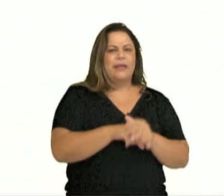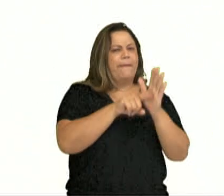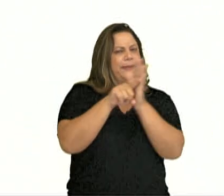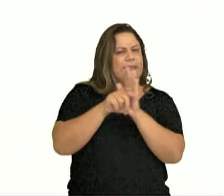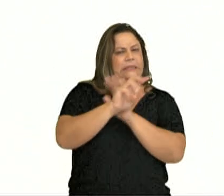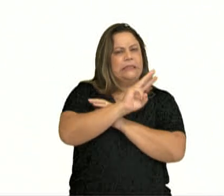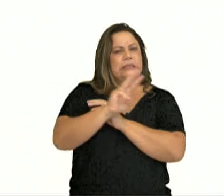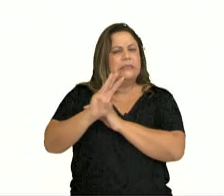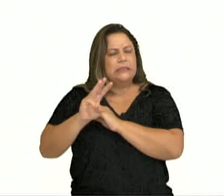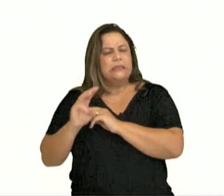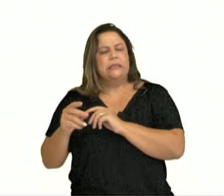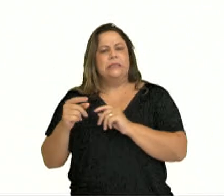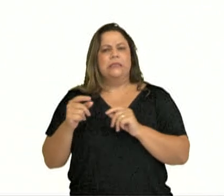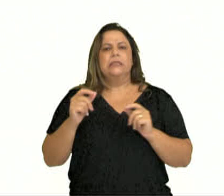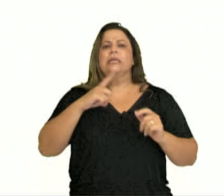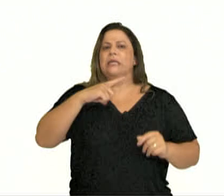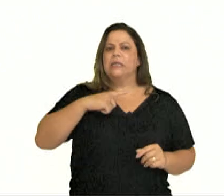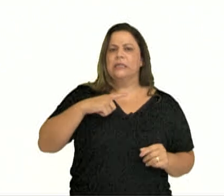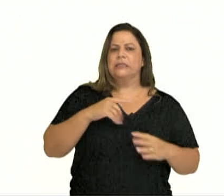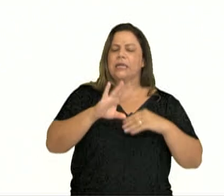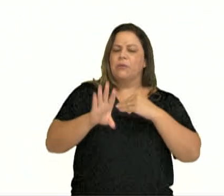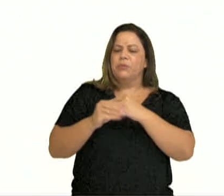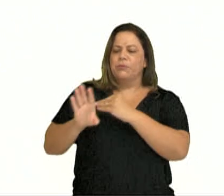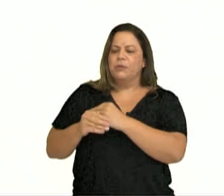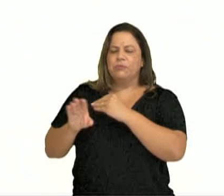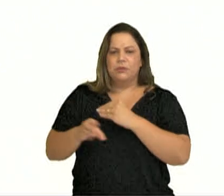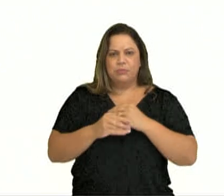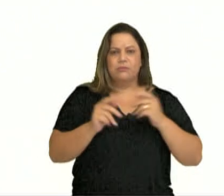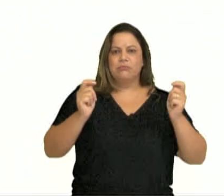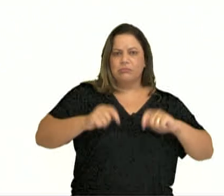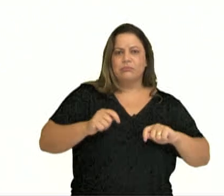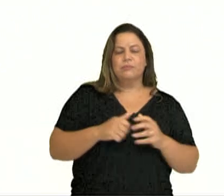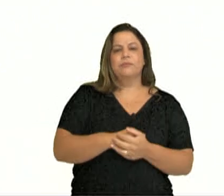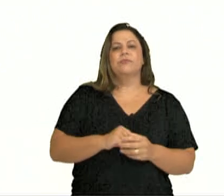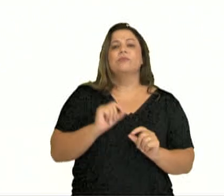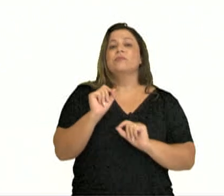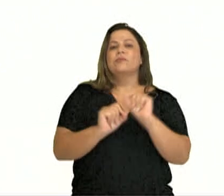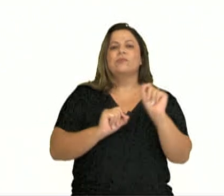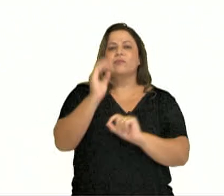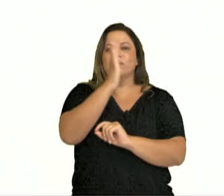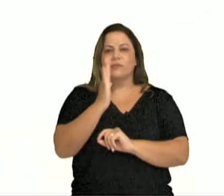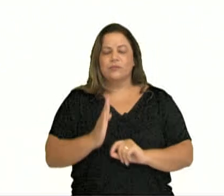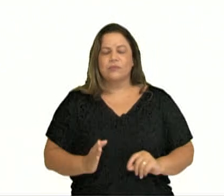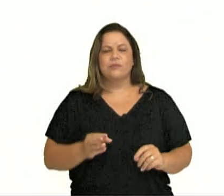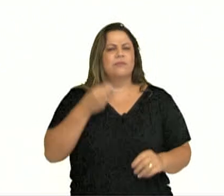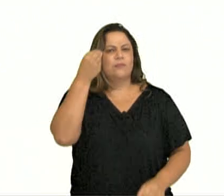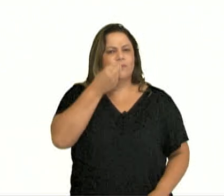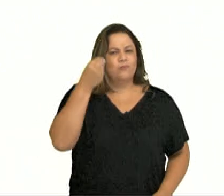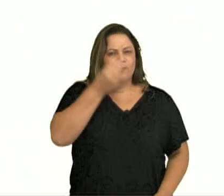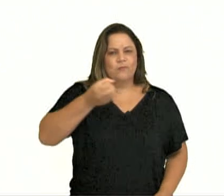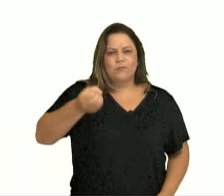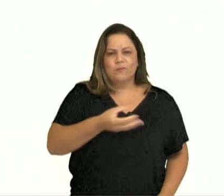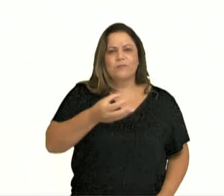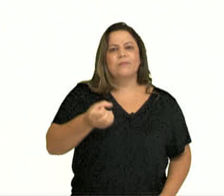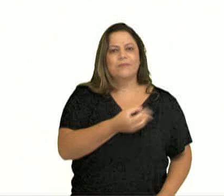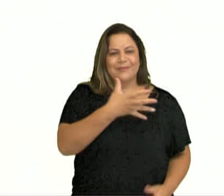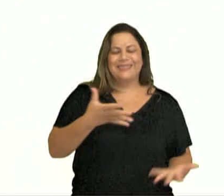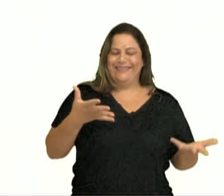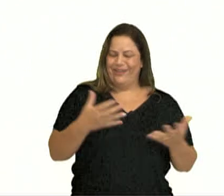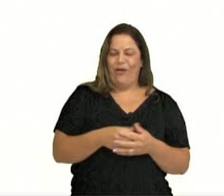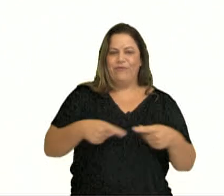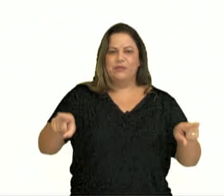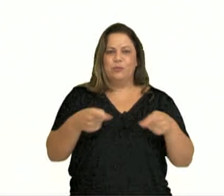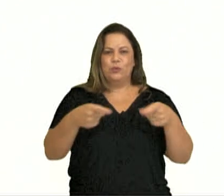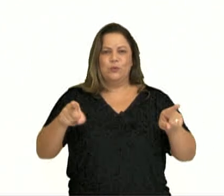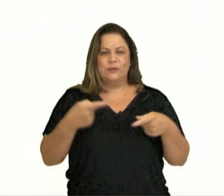possa ouvir algumas composições sendo executadas por orquestras brasileiras. Experimente novas descobertas musicais, amplie